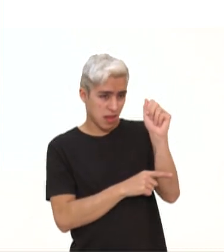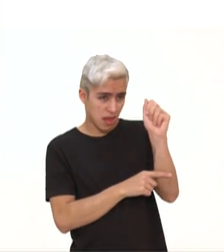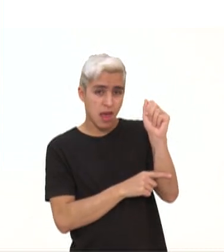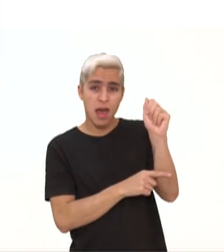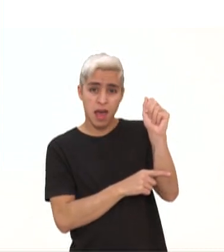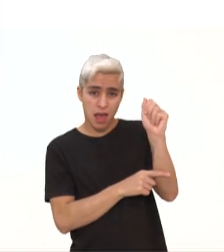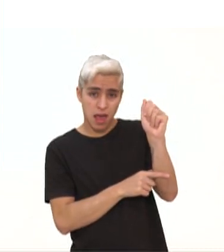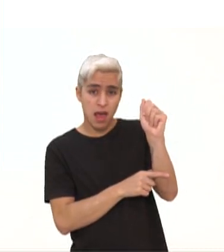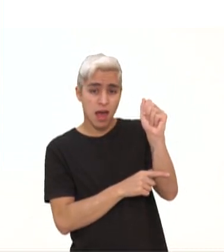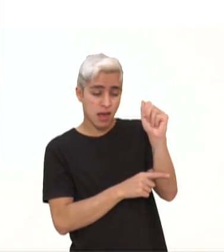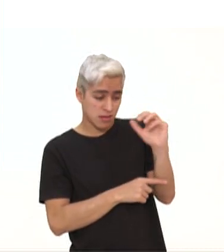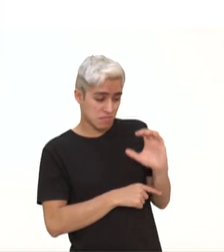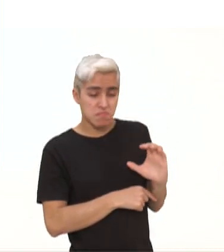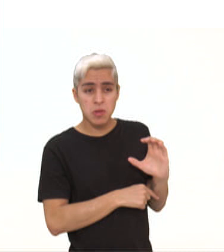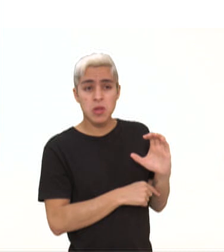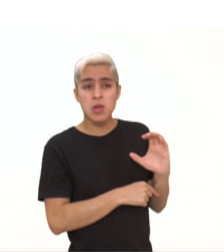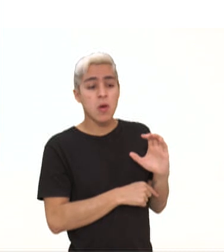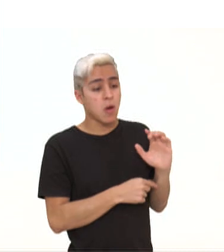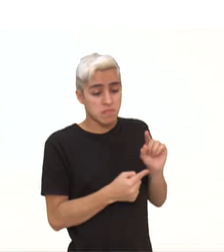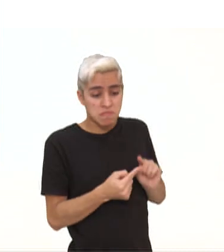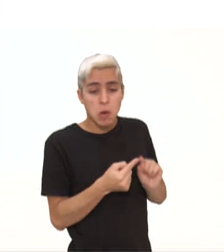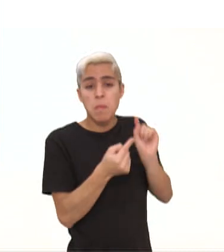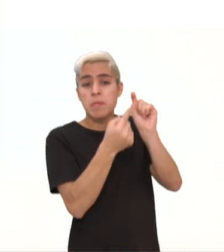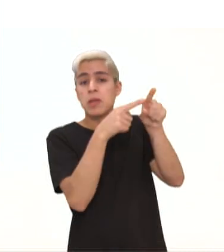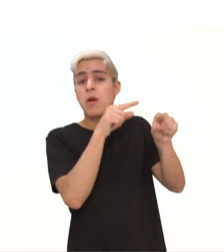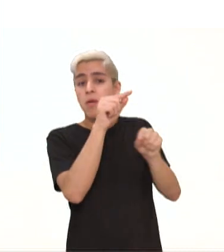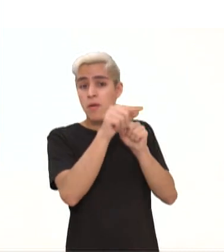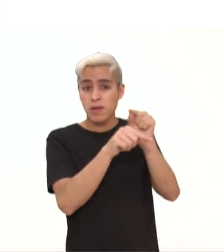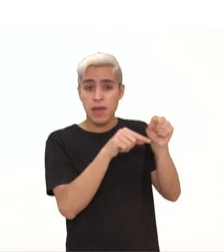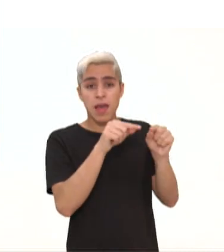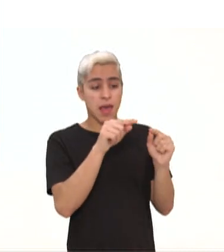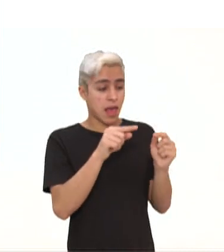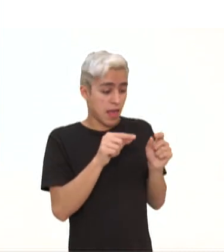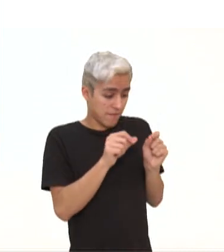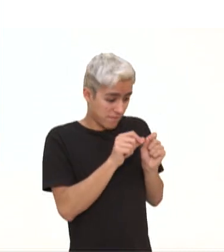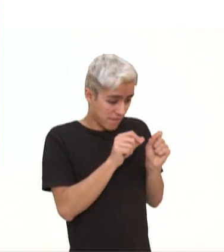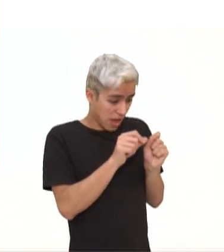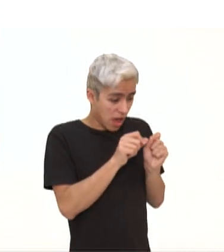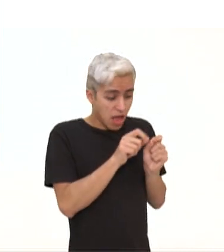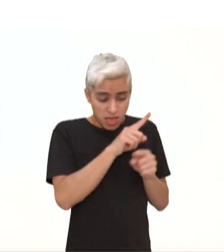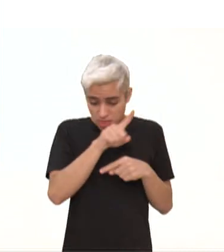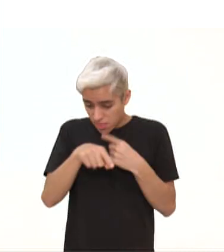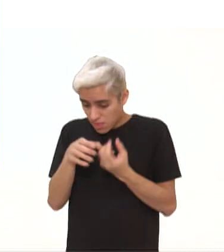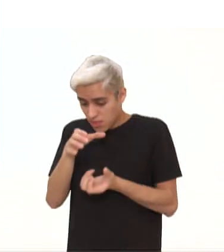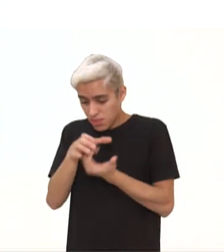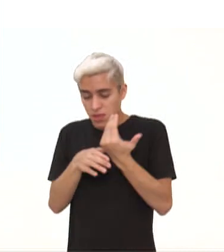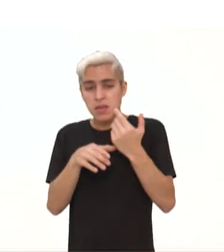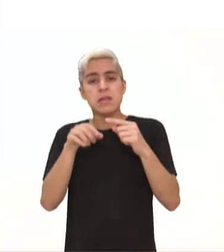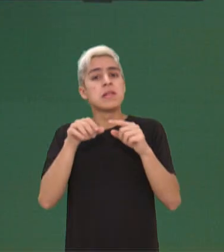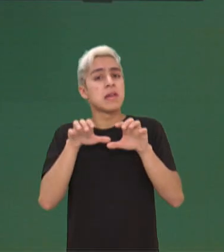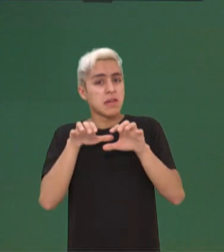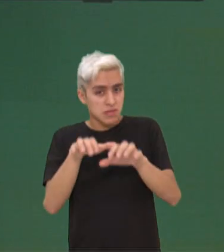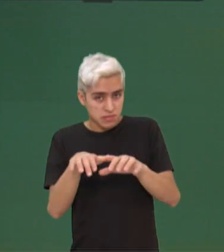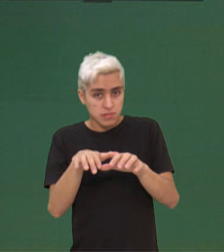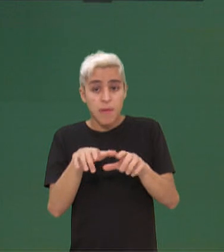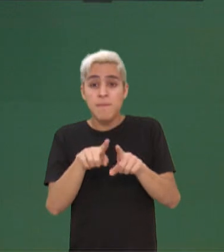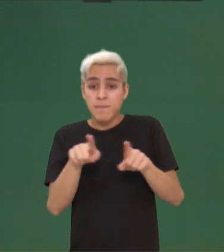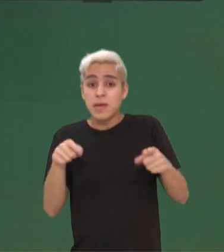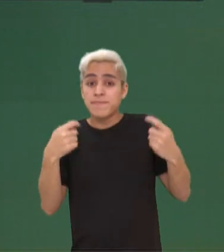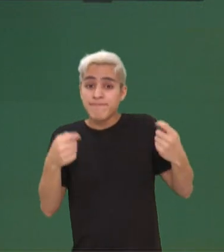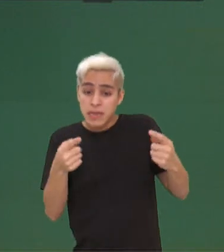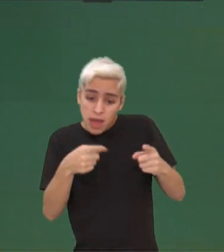na alternativa C são itens resultantes, muitos deles que utilizam esses recursos ali,